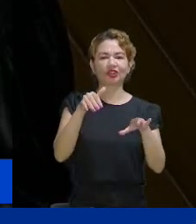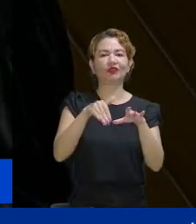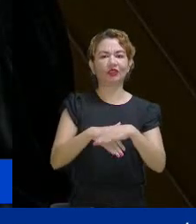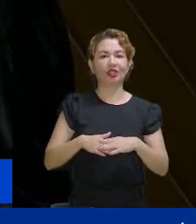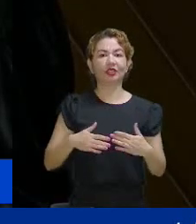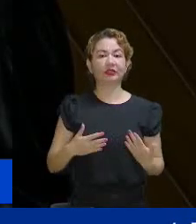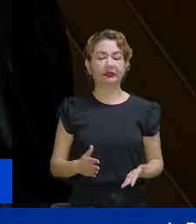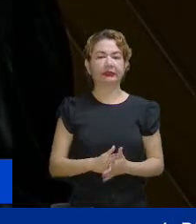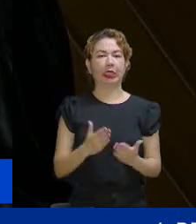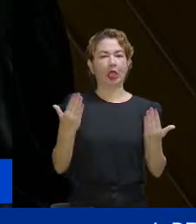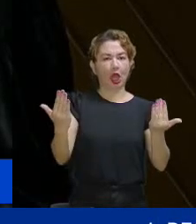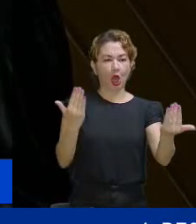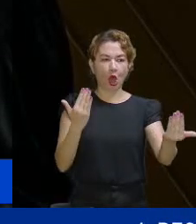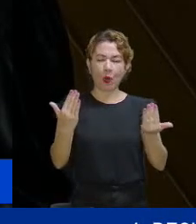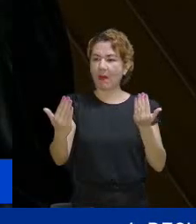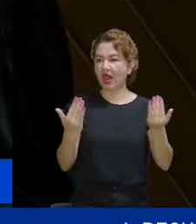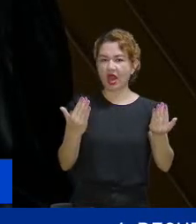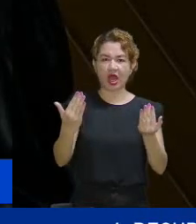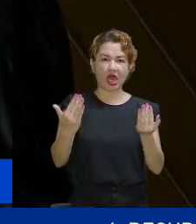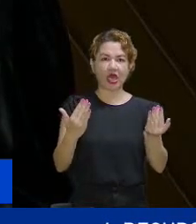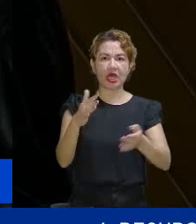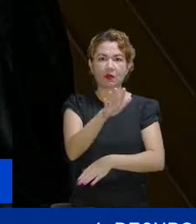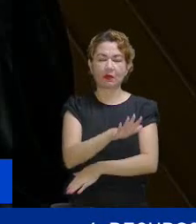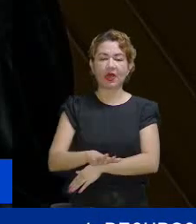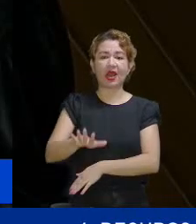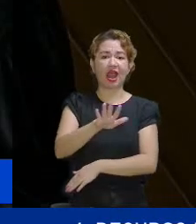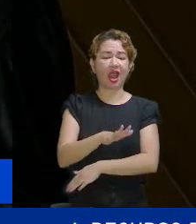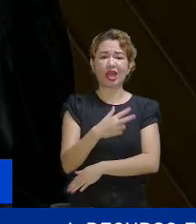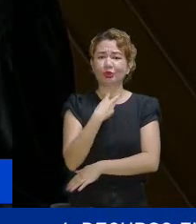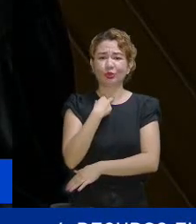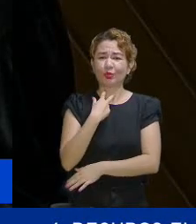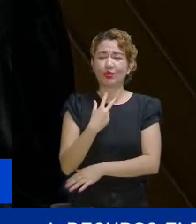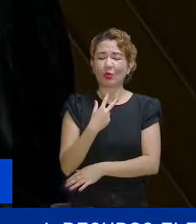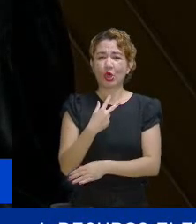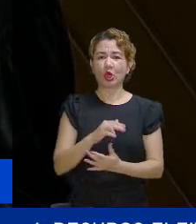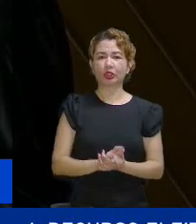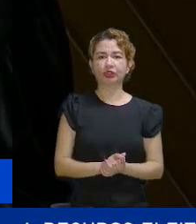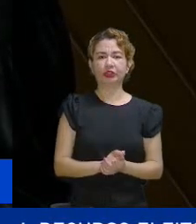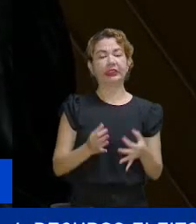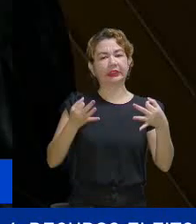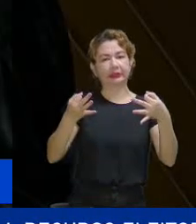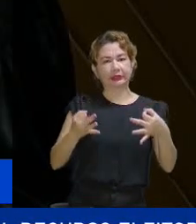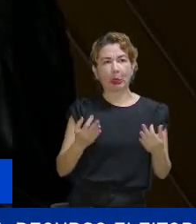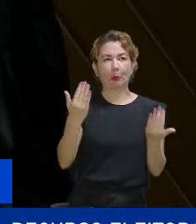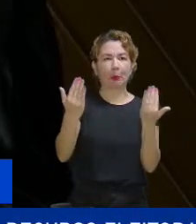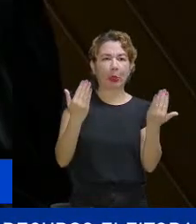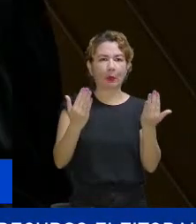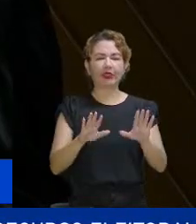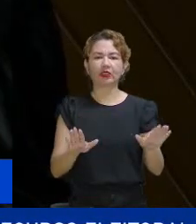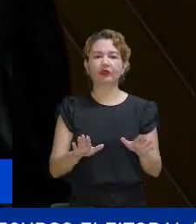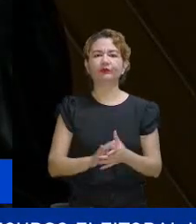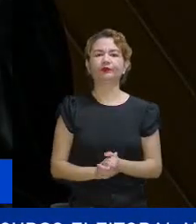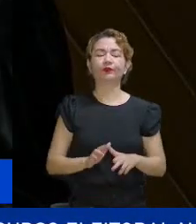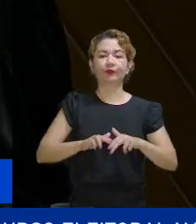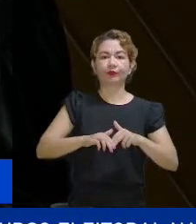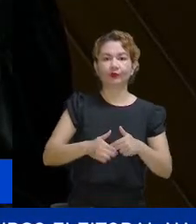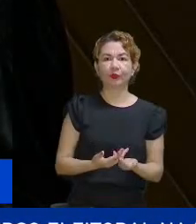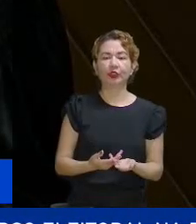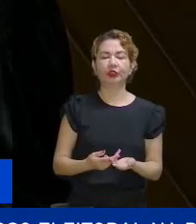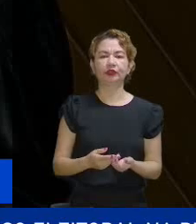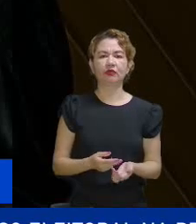que a mera comparação com médias de mercado não basta para classificá-los como irregulares. Assim, afasto a alegação